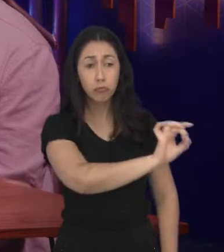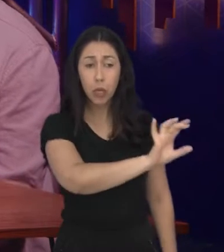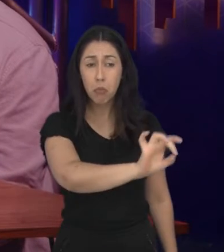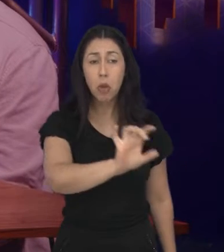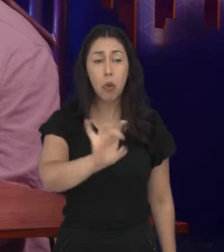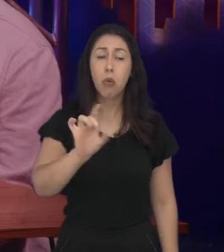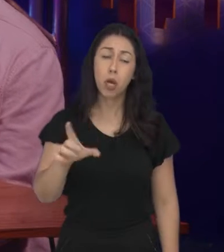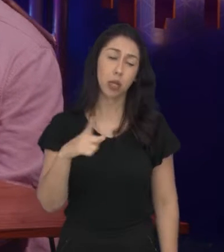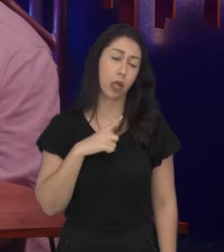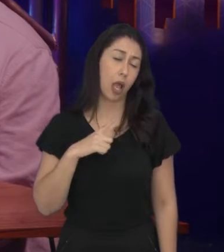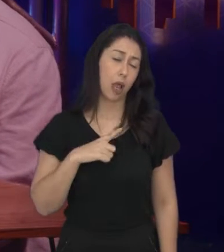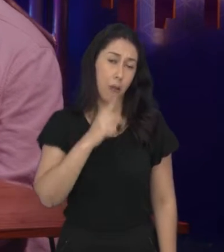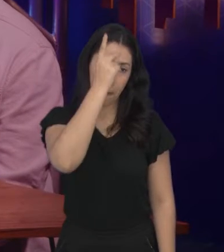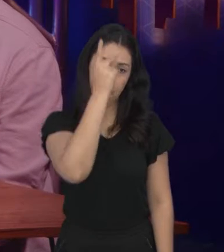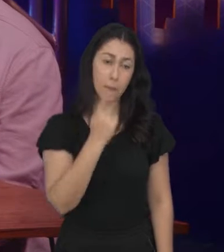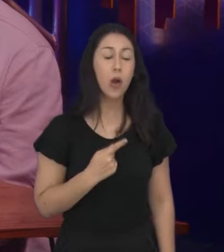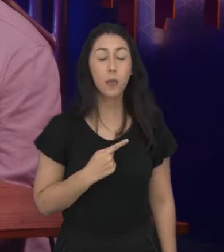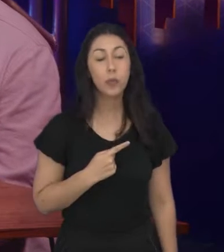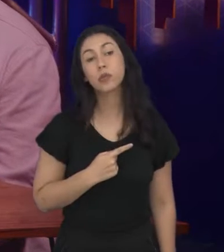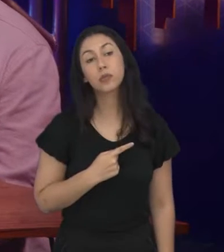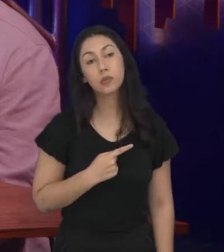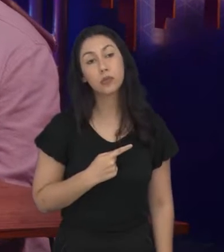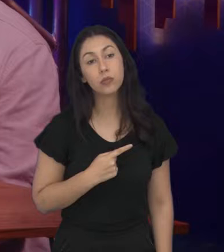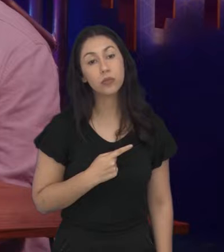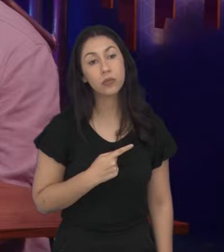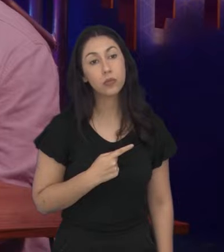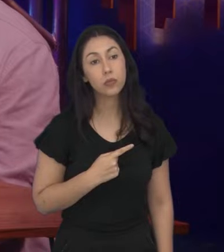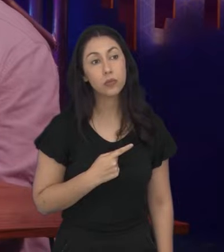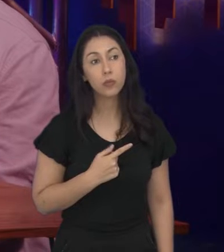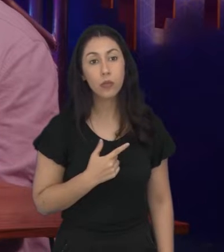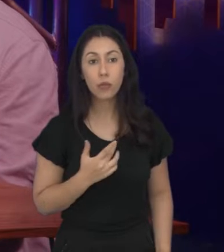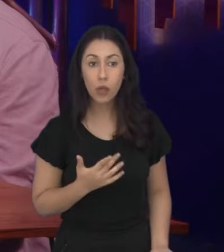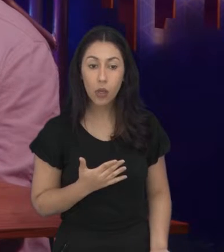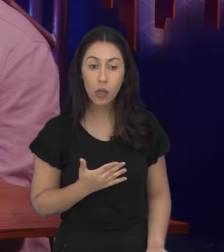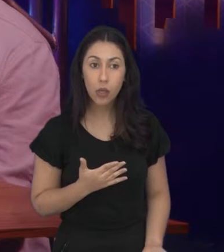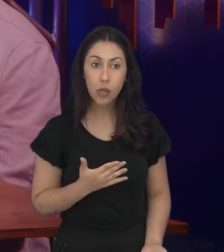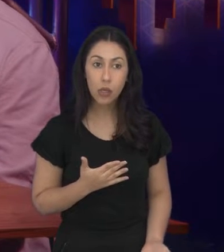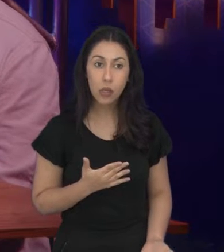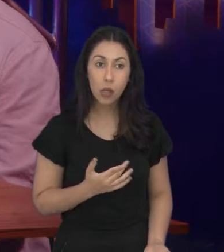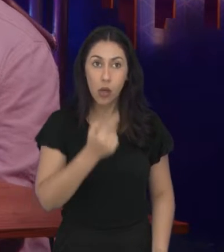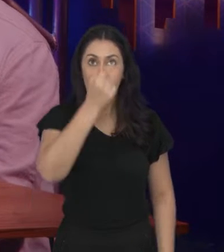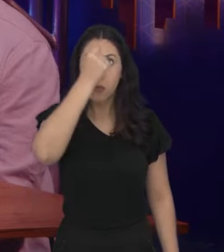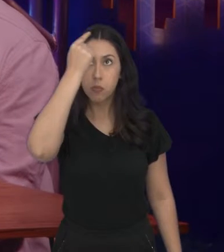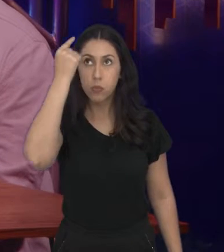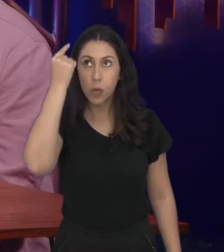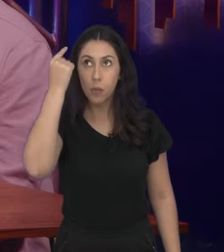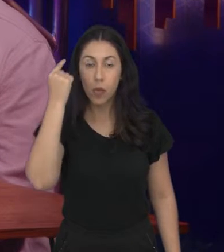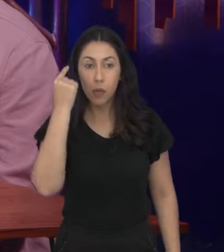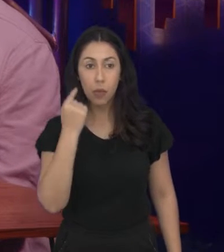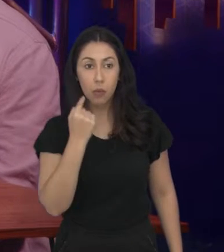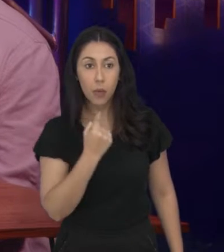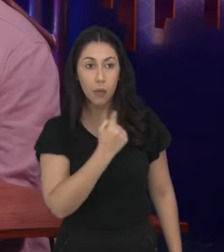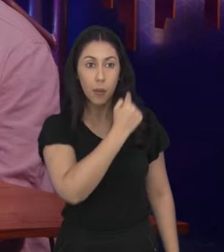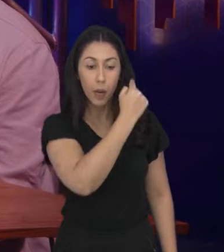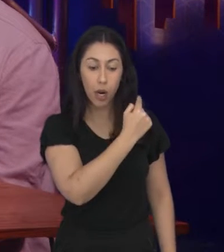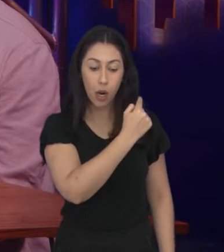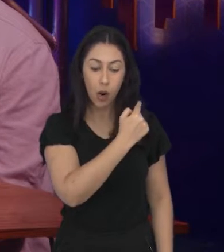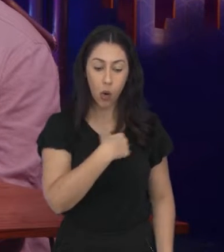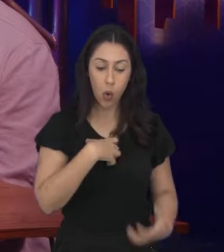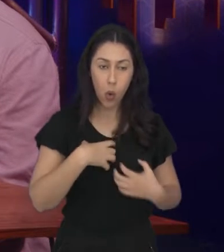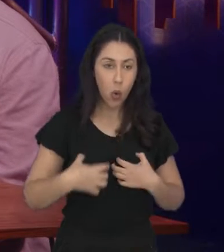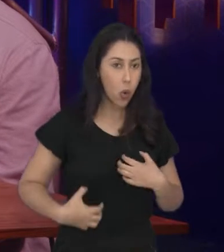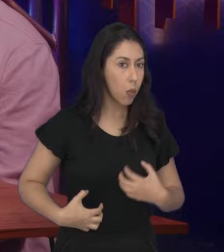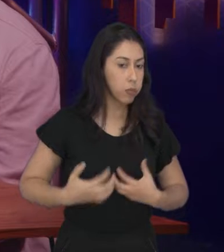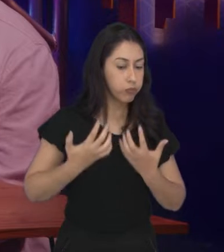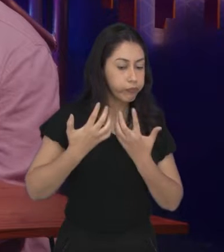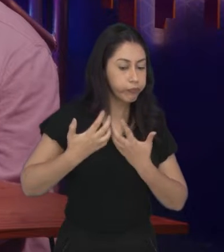que dura 24 horas e que, assim... Em cada momento desse ciclo você vai ter algo para fazer e daí o seu corpo